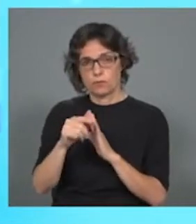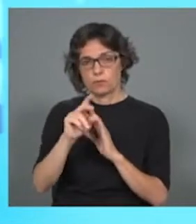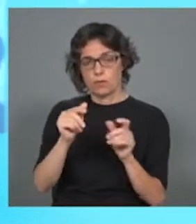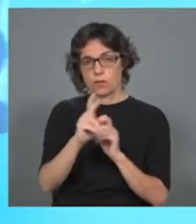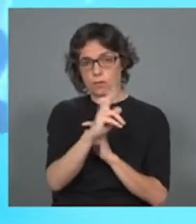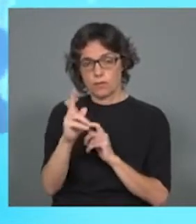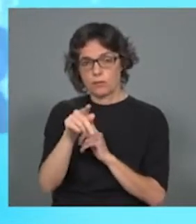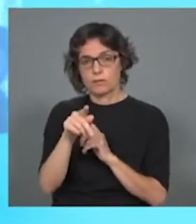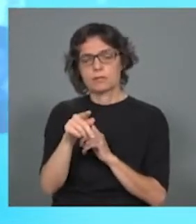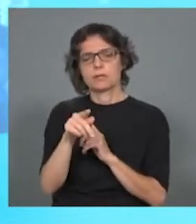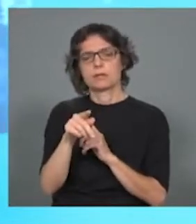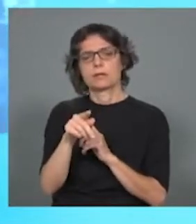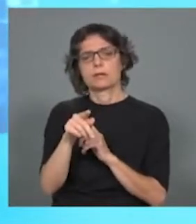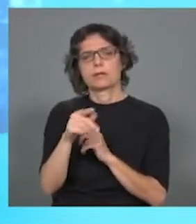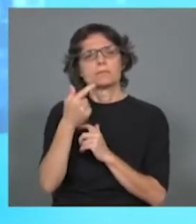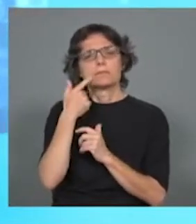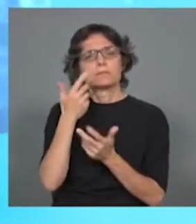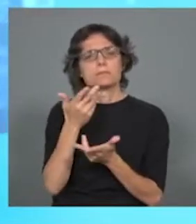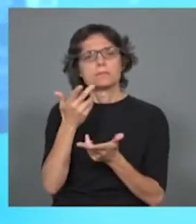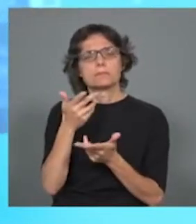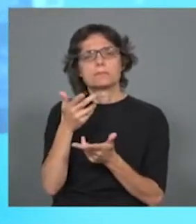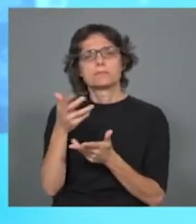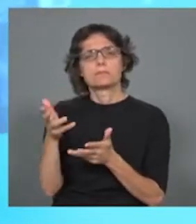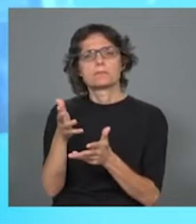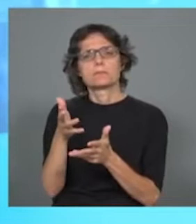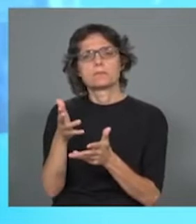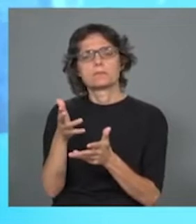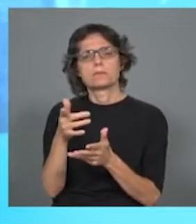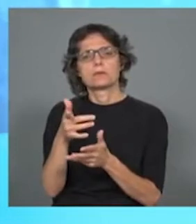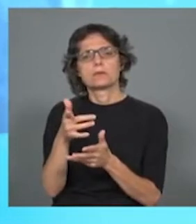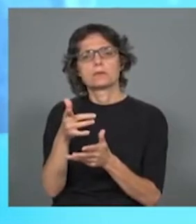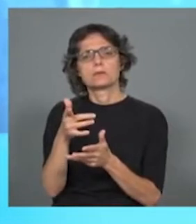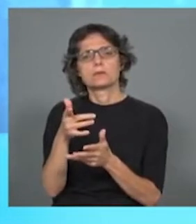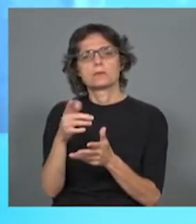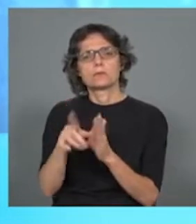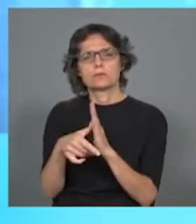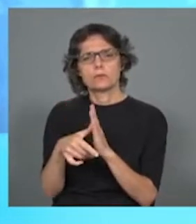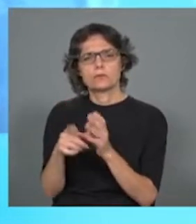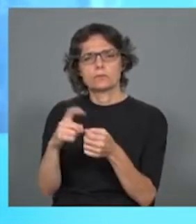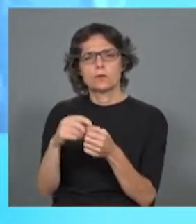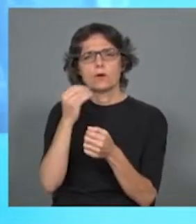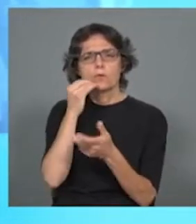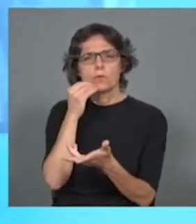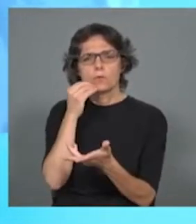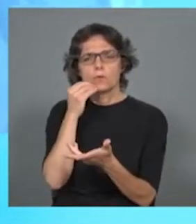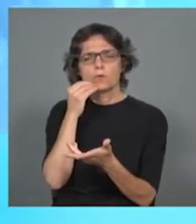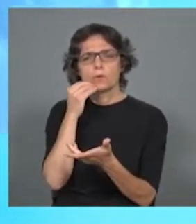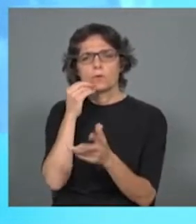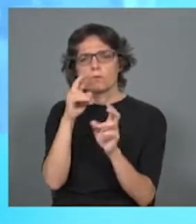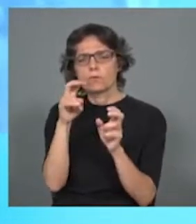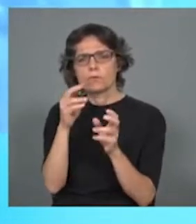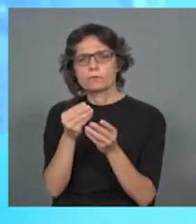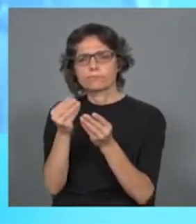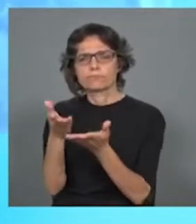social, que estratégia presidiu a Caritas se associar a ele para colocar este tema